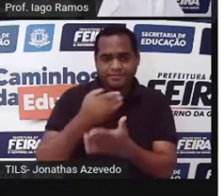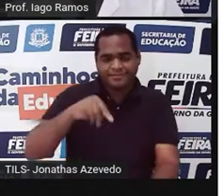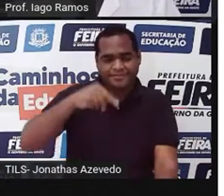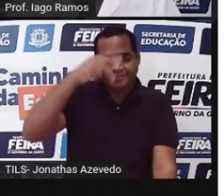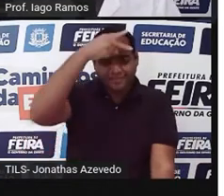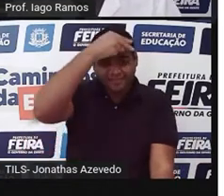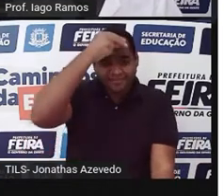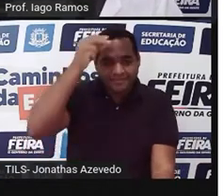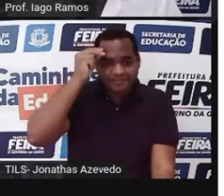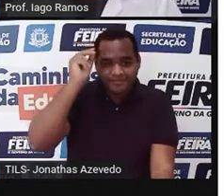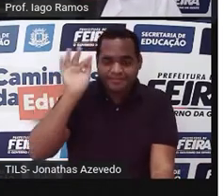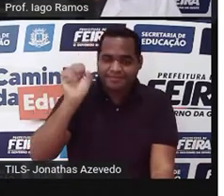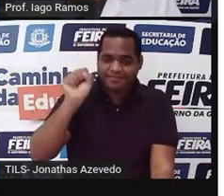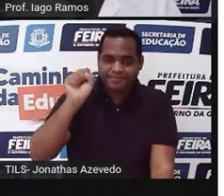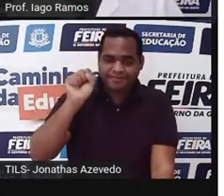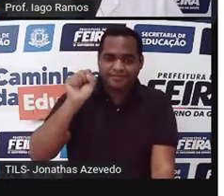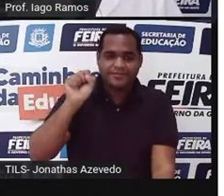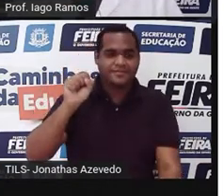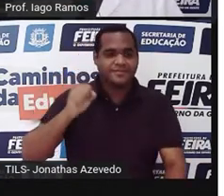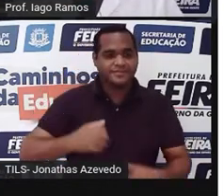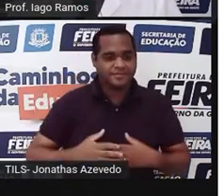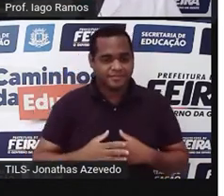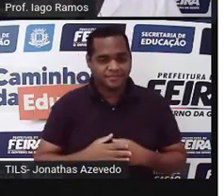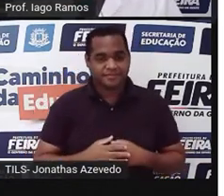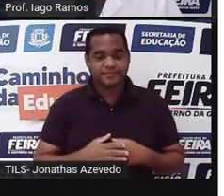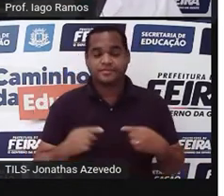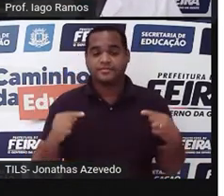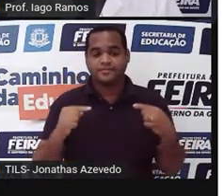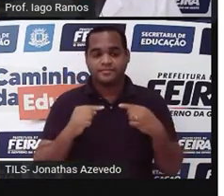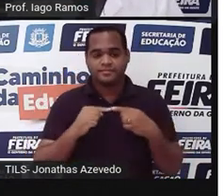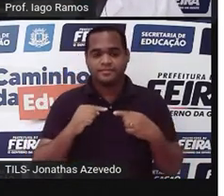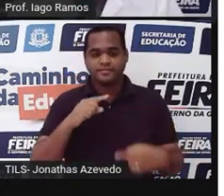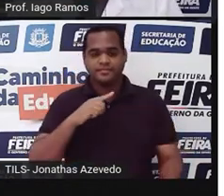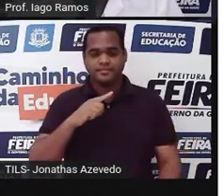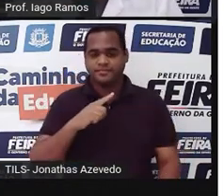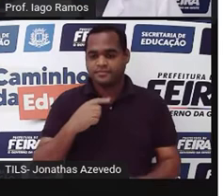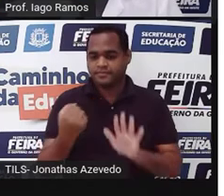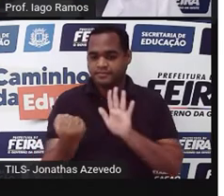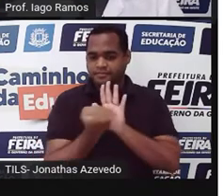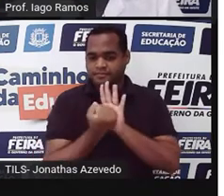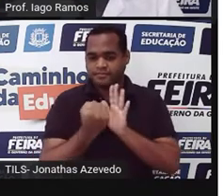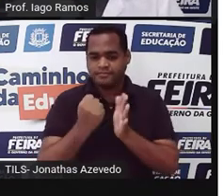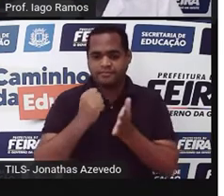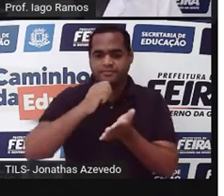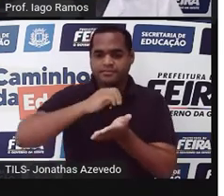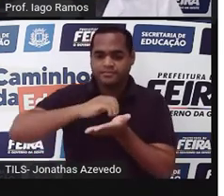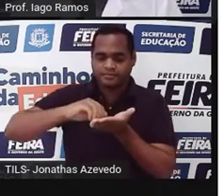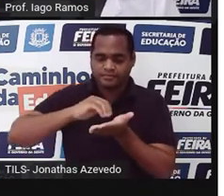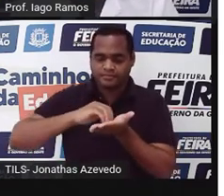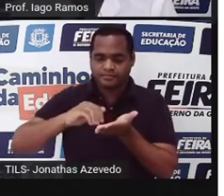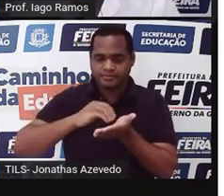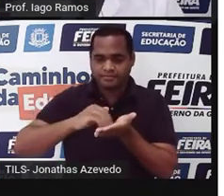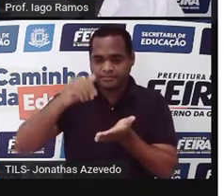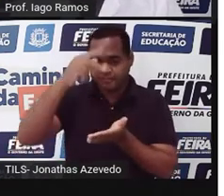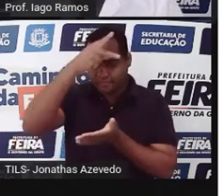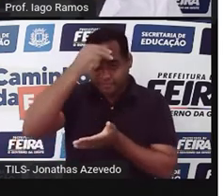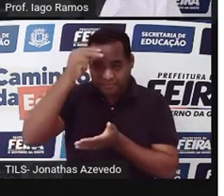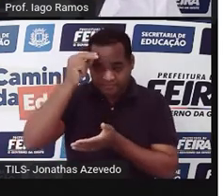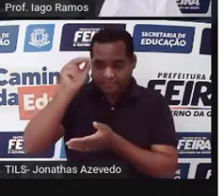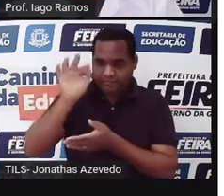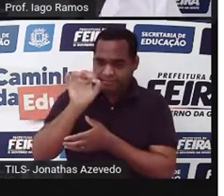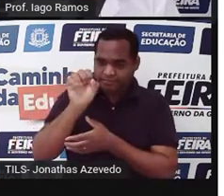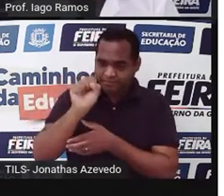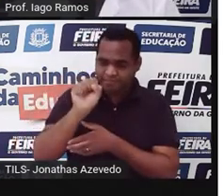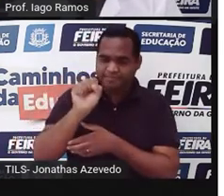de Educação de Feira de Santana que tem as logomarcas da bom dura Municipal de Feira de Santana e